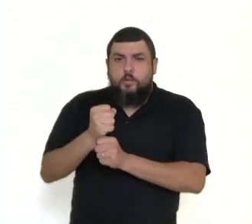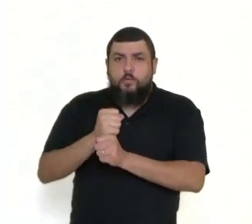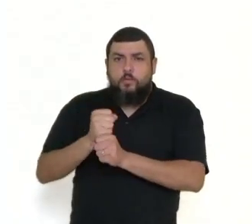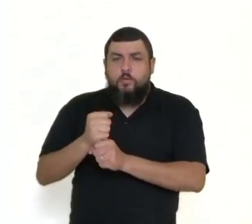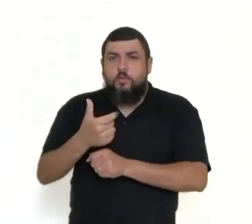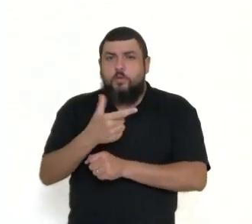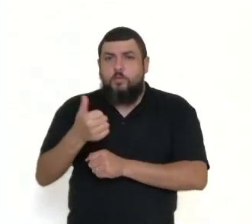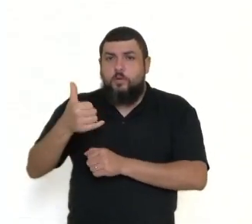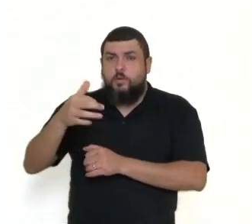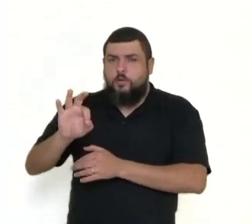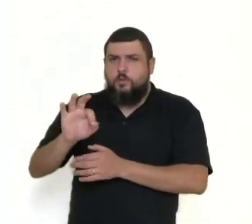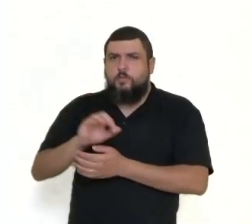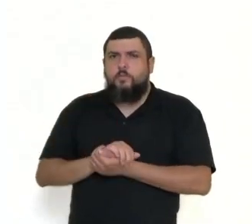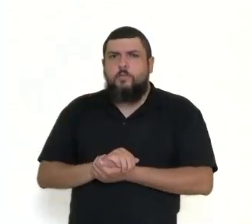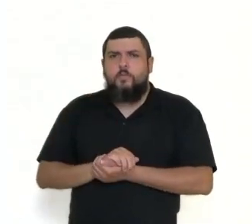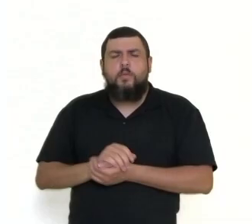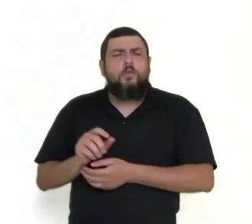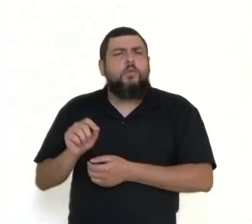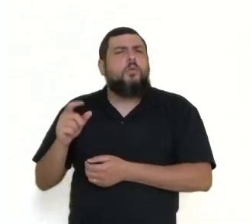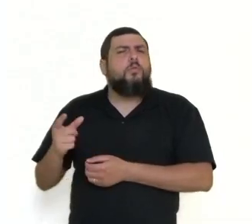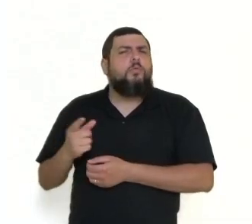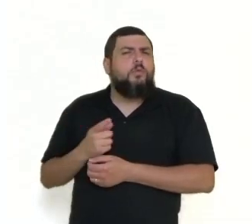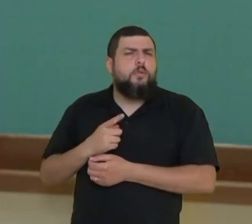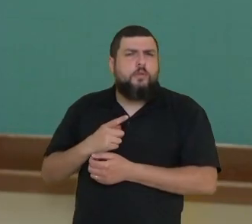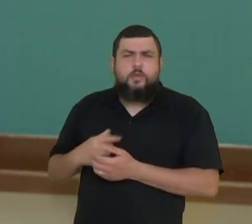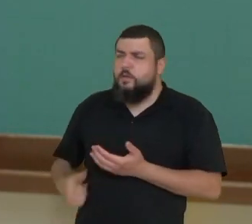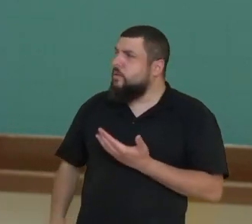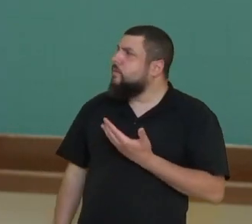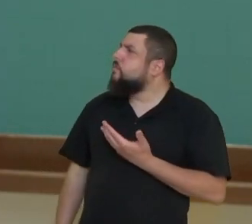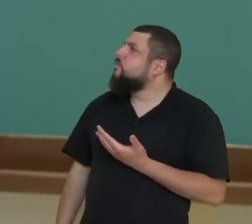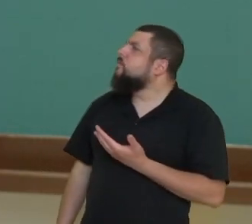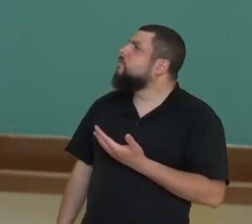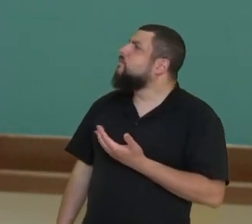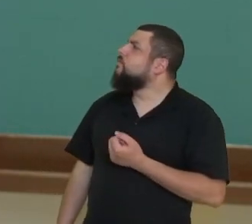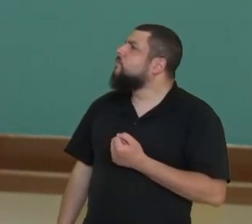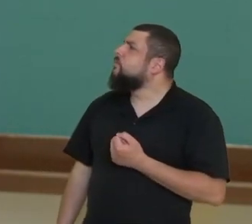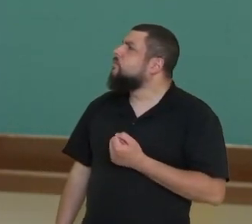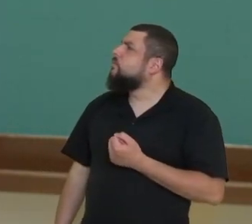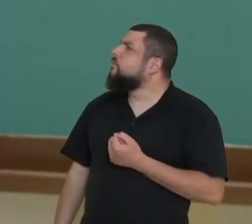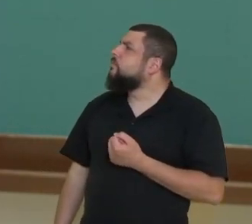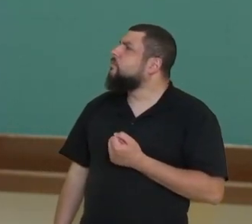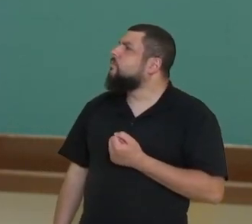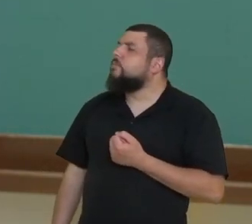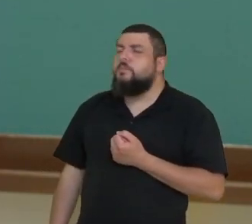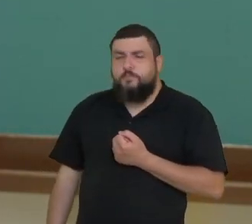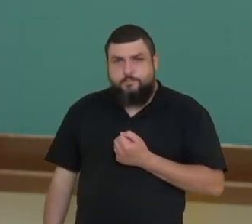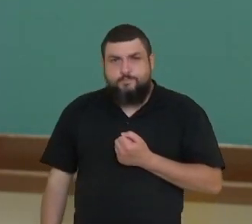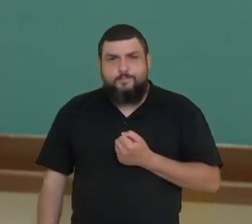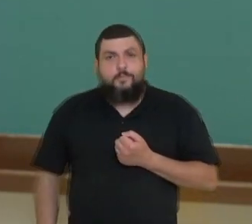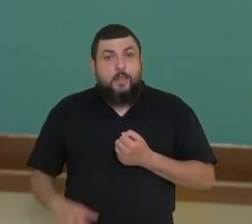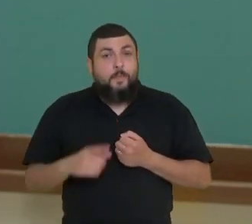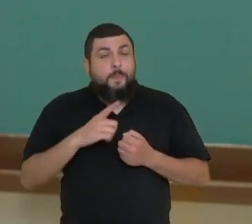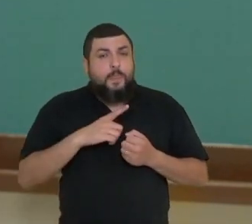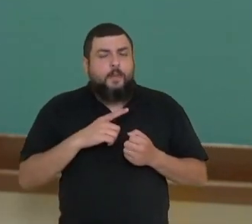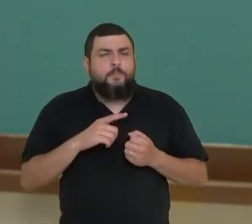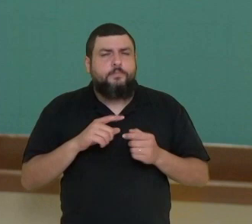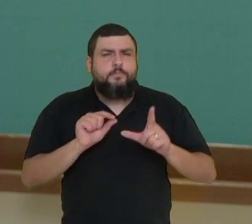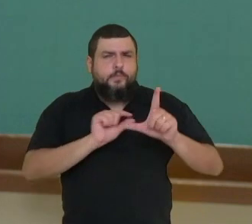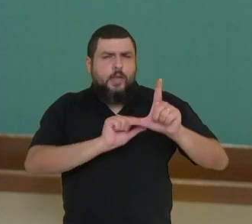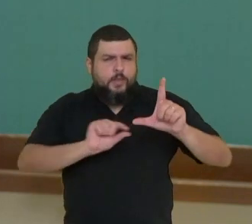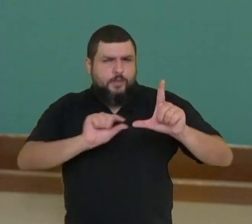2010. O que ele apresenta aqui, Dados, formato específico e legenda. Em relação às